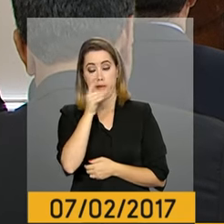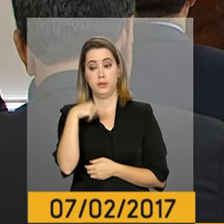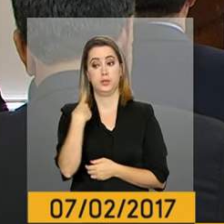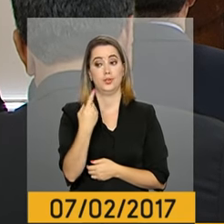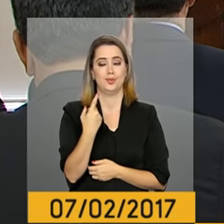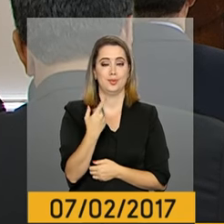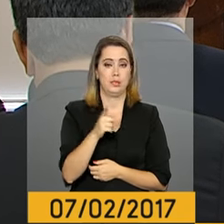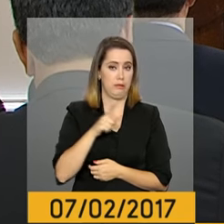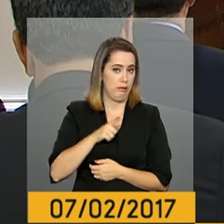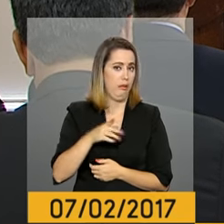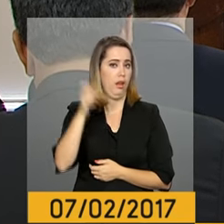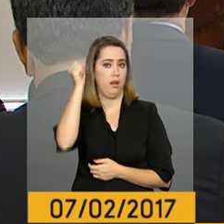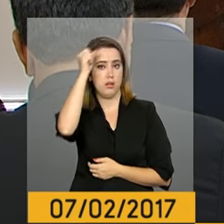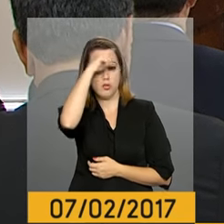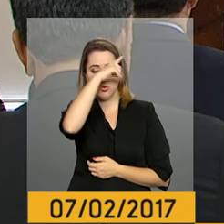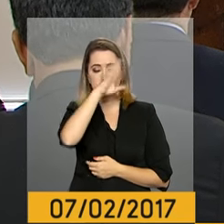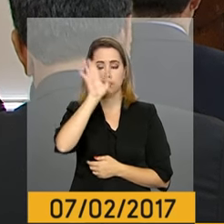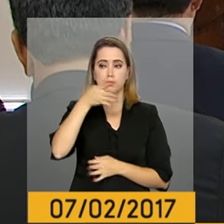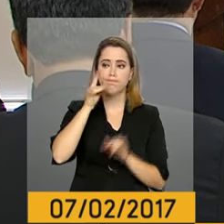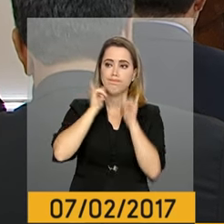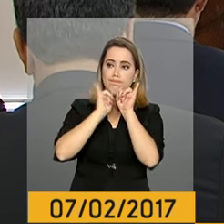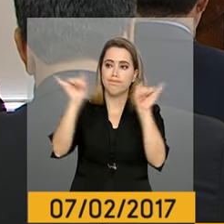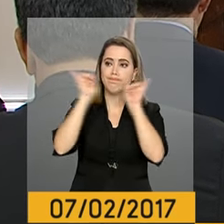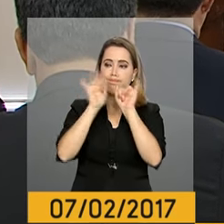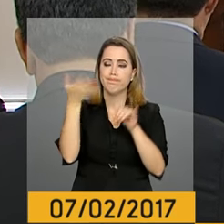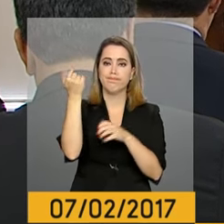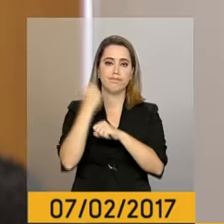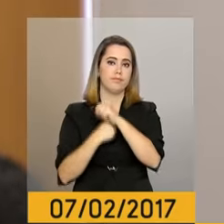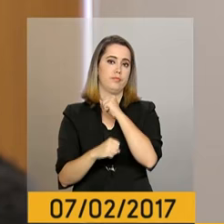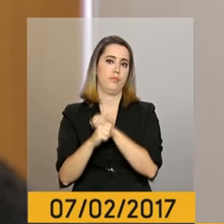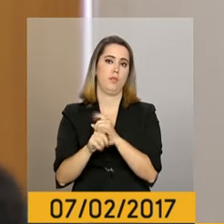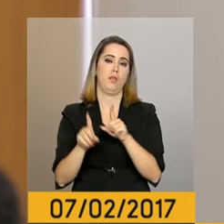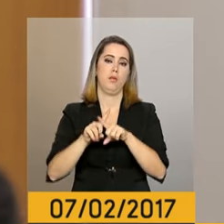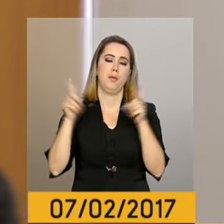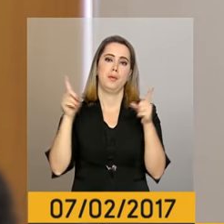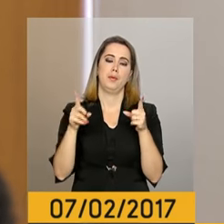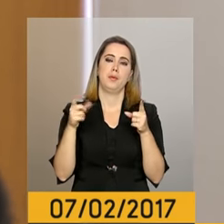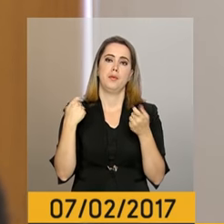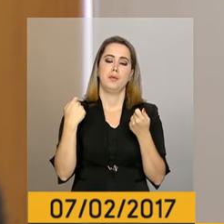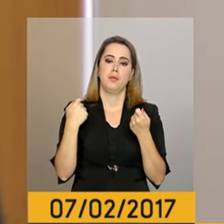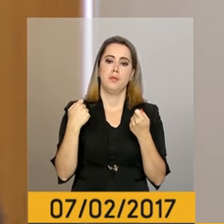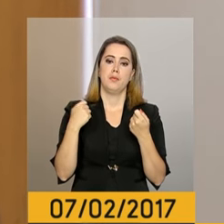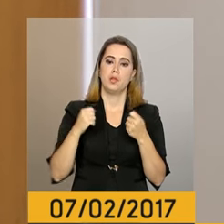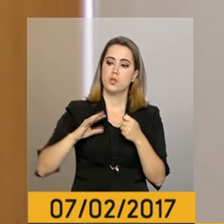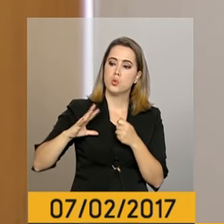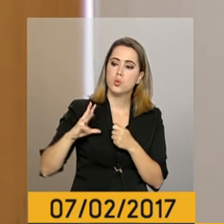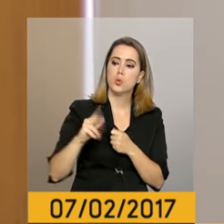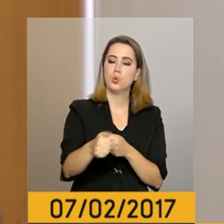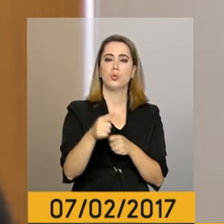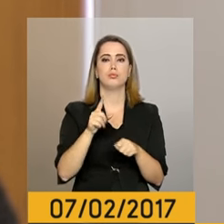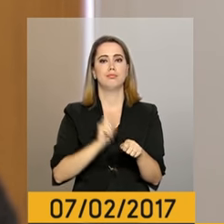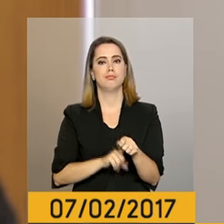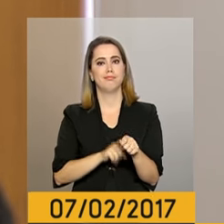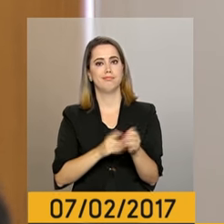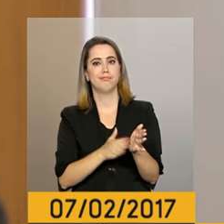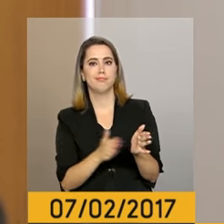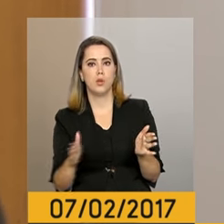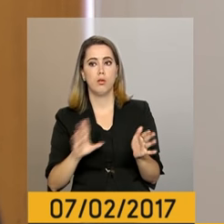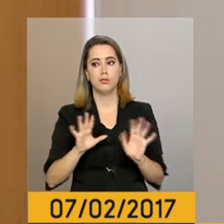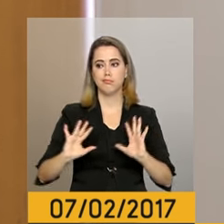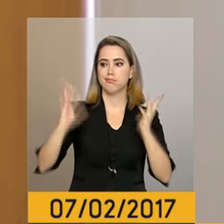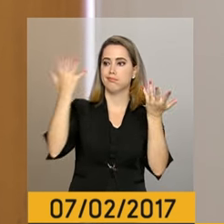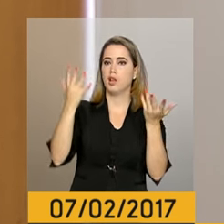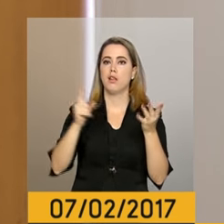e alardeadas, afirmadas e reafirmadas no ano passado, sem embargo disso, nós estamos a todo momento fazendo